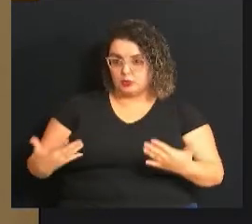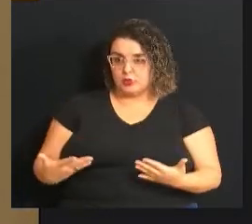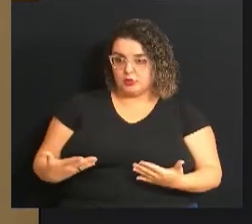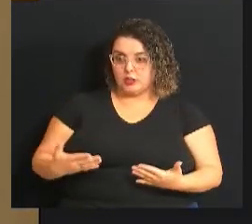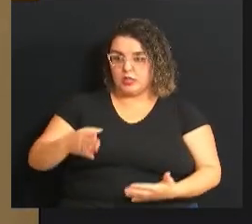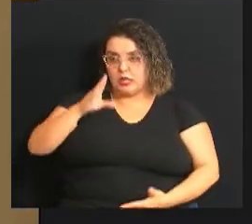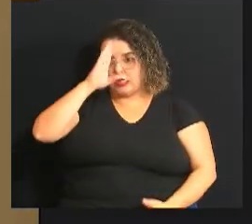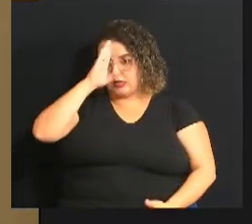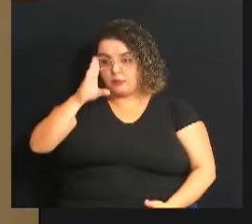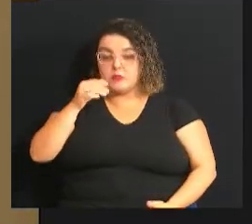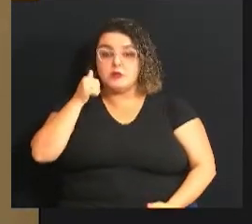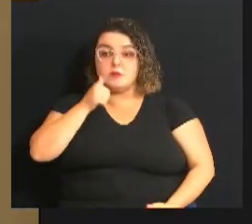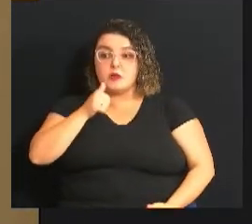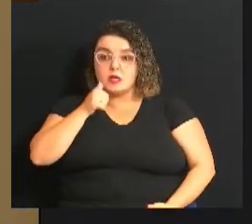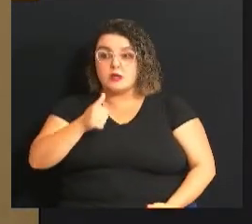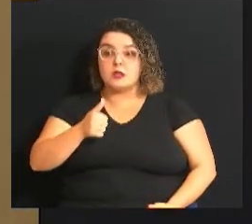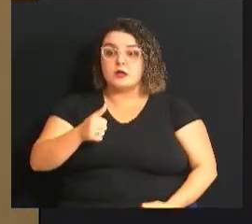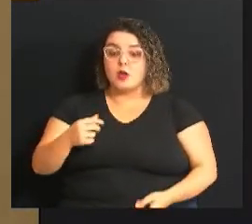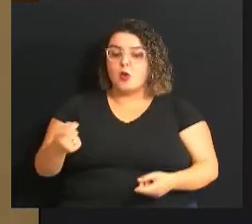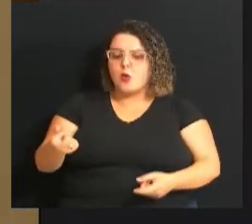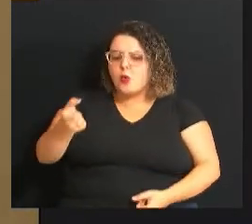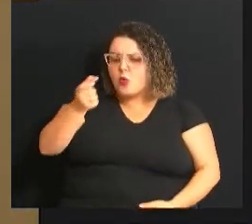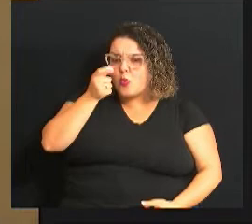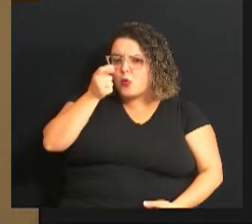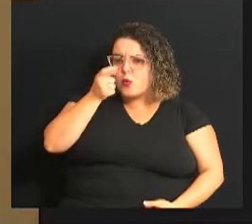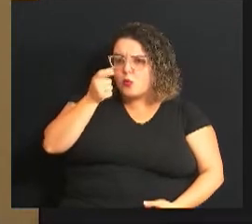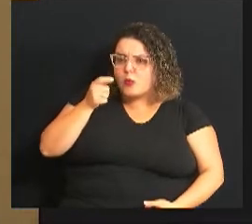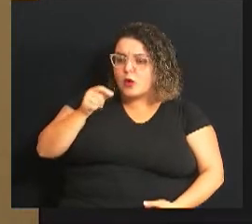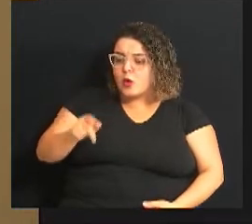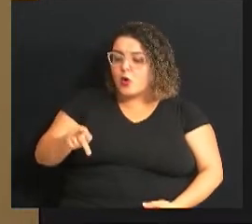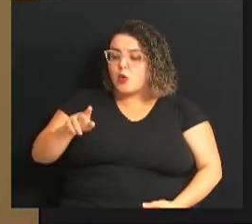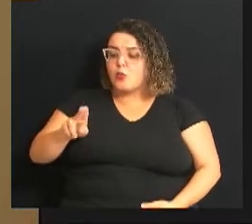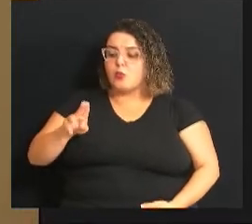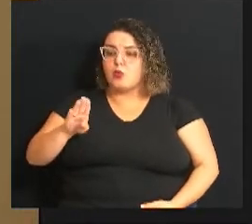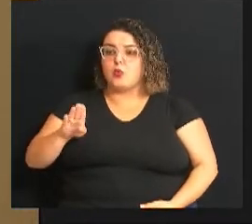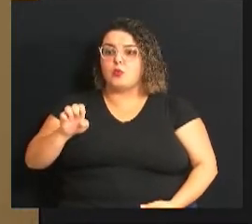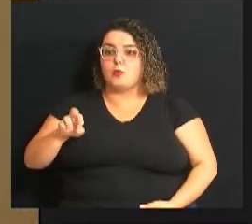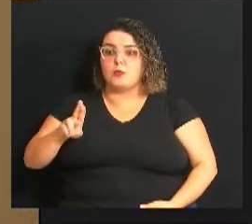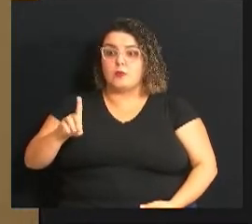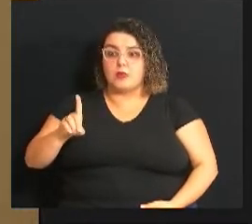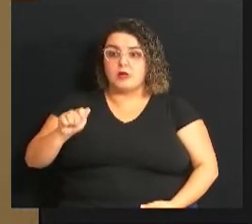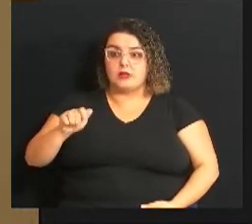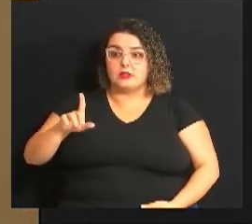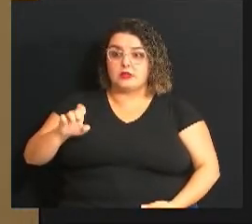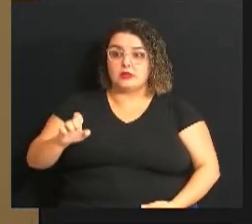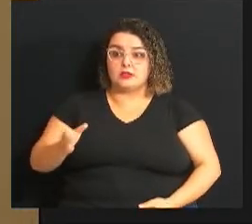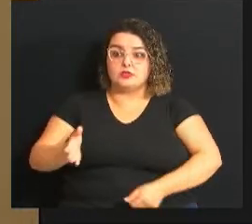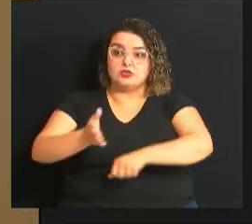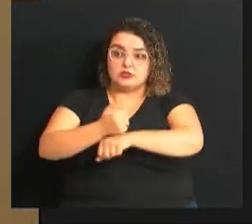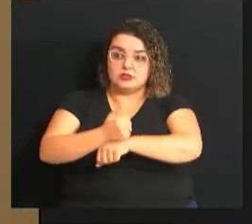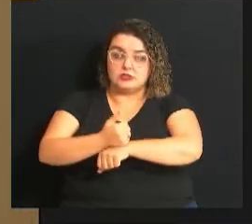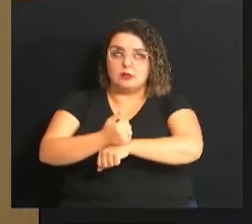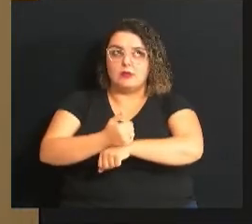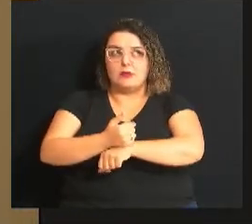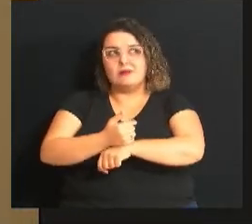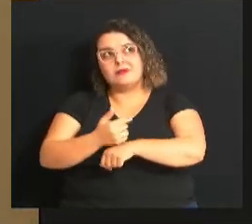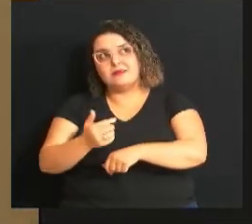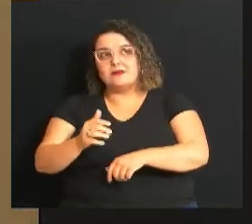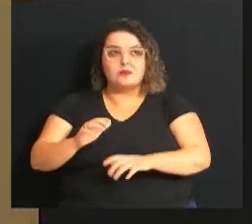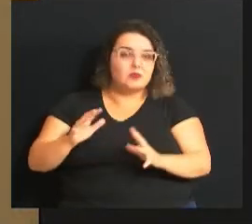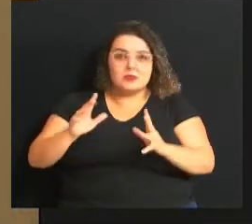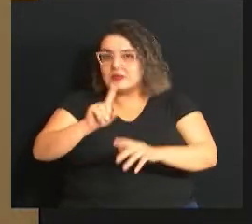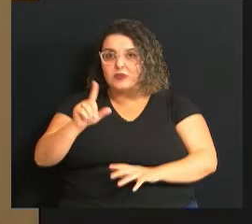Principalmente em meninas, a gente observa que a puberdade antecipa. Nem todas elas têm puberdade precoce propriamente dita, que seria